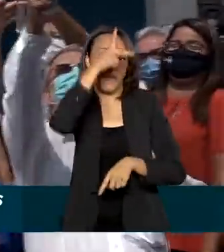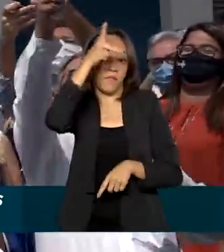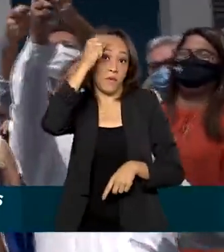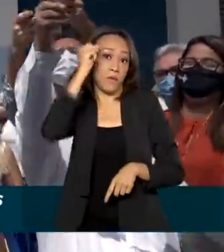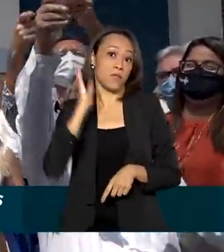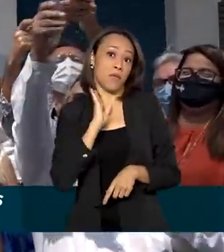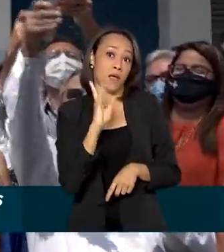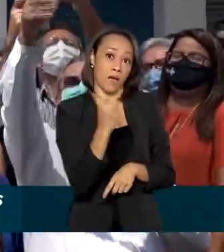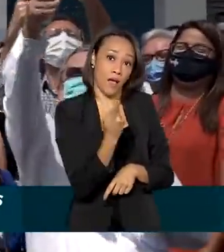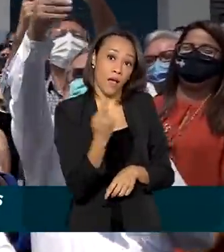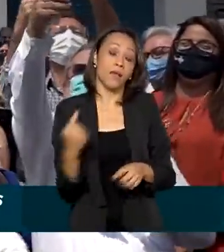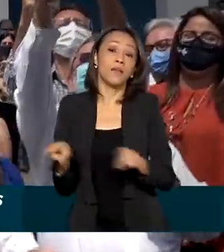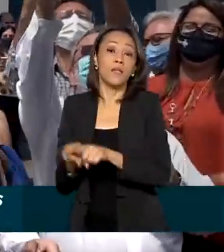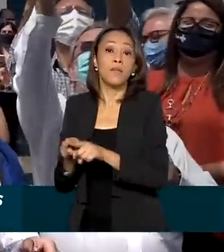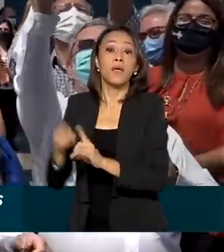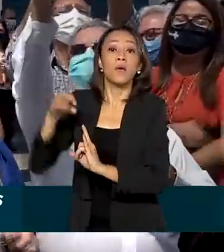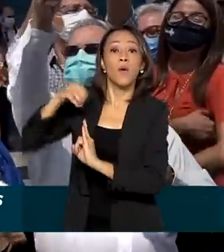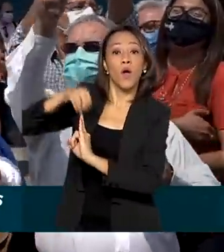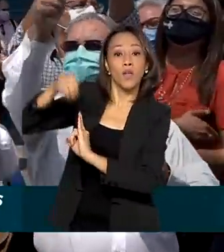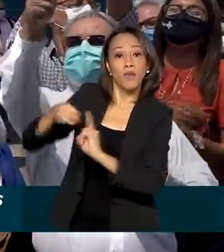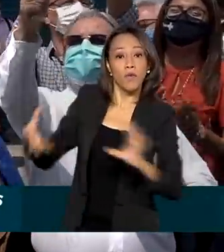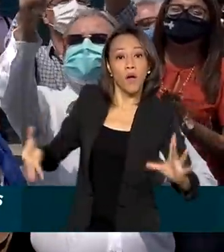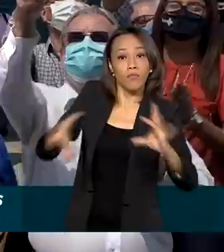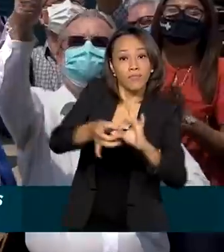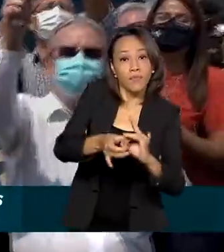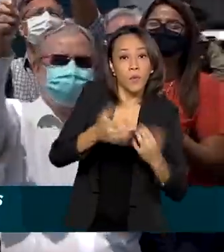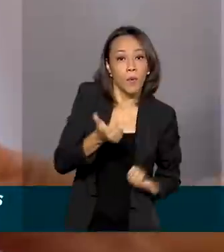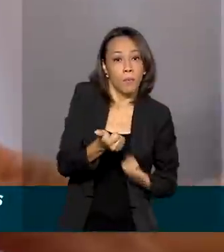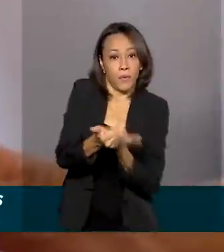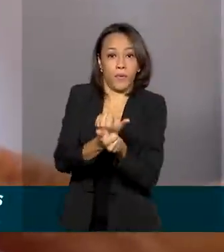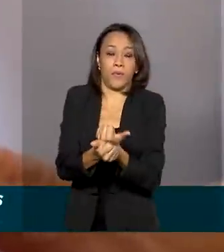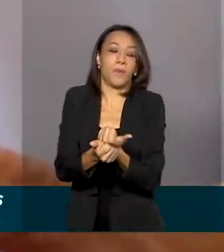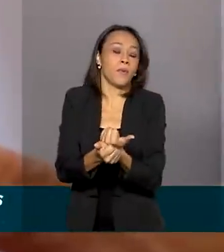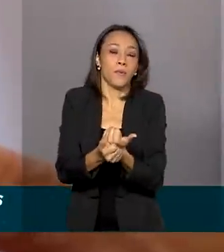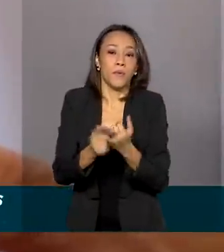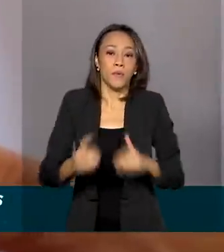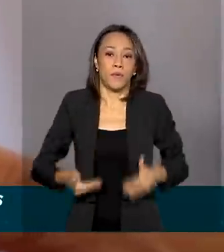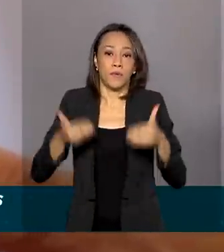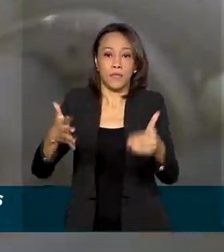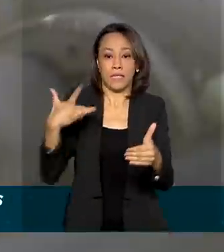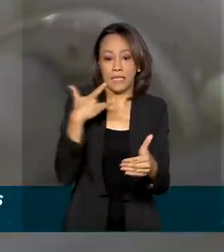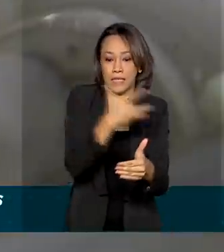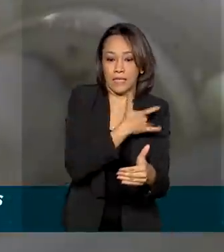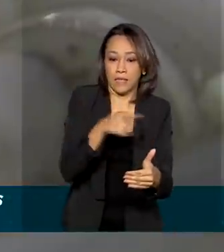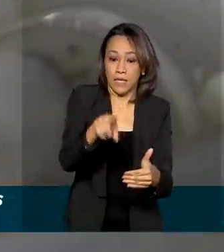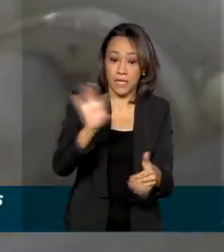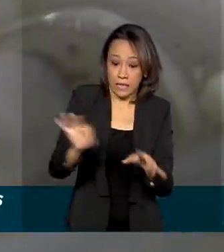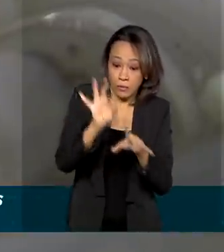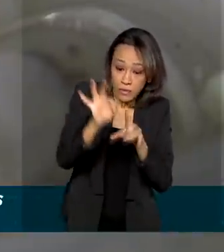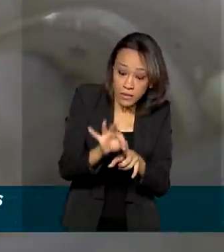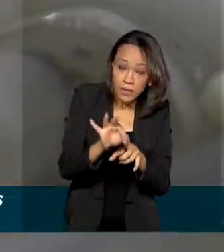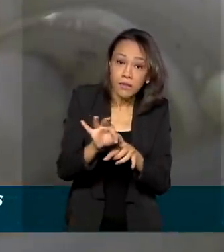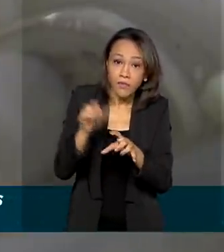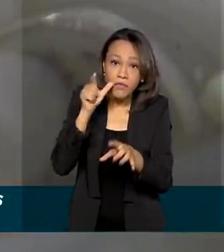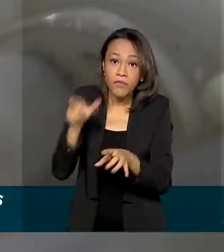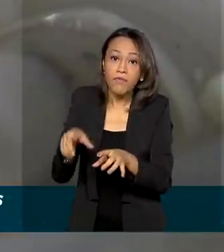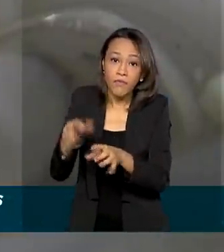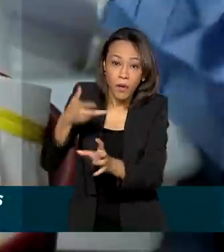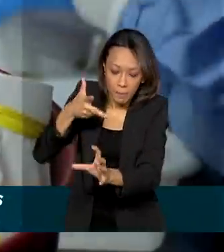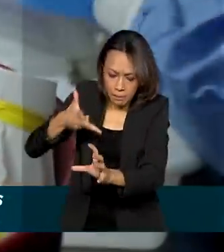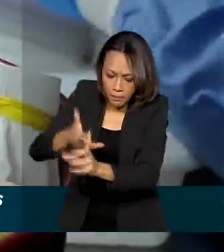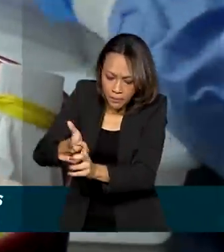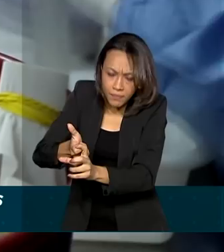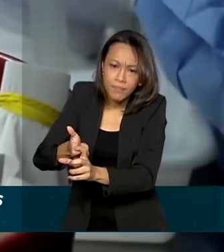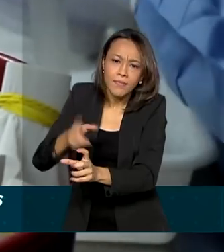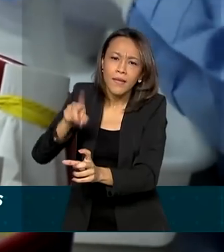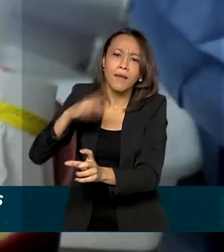Fundação Oswaldo Cruz, com apoio do Ministério da Saúde. Os mosquitos foram produzidos na biofábrica da Prefeitura